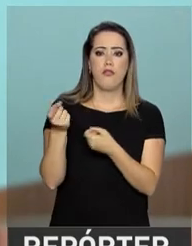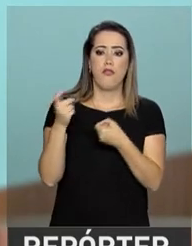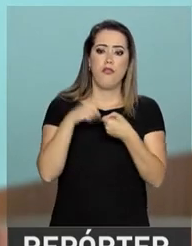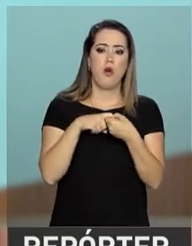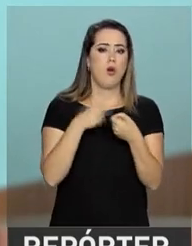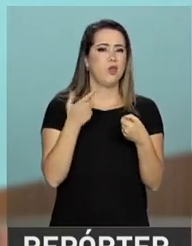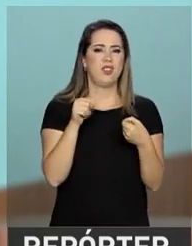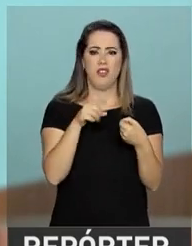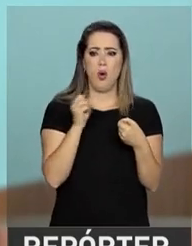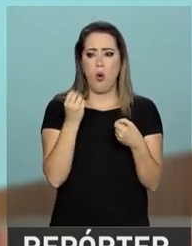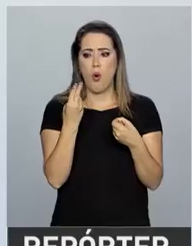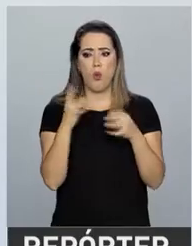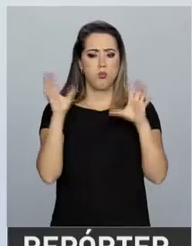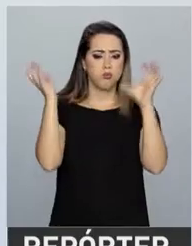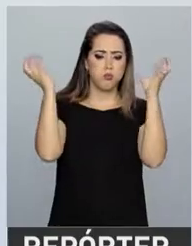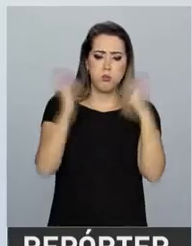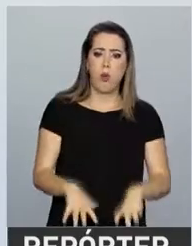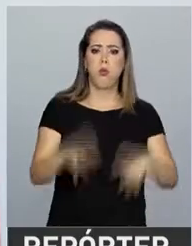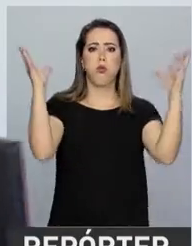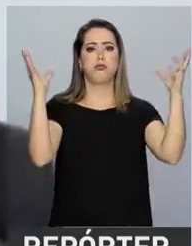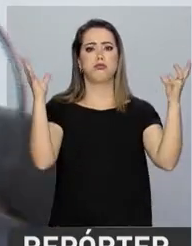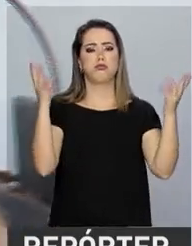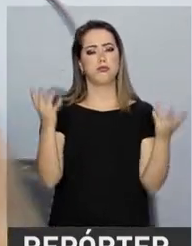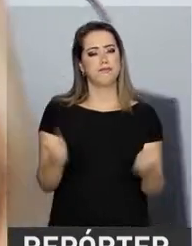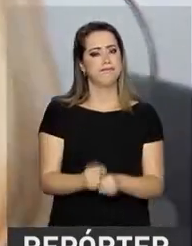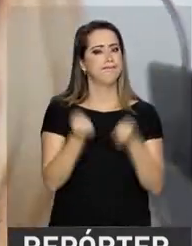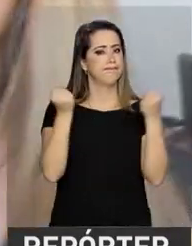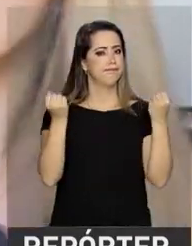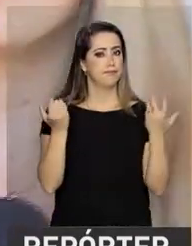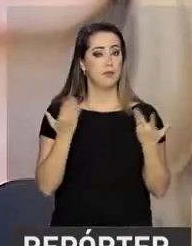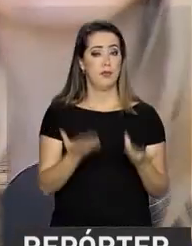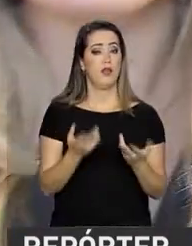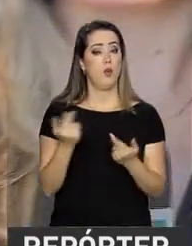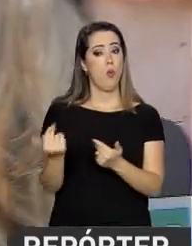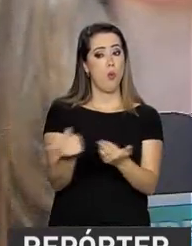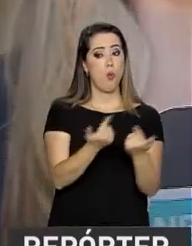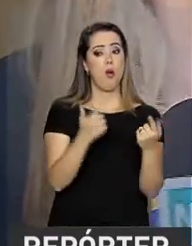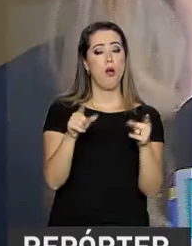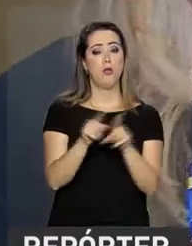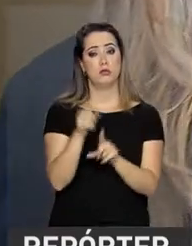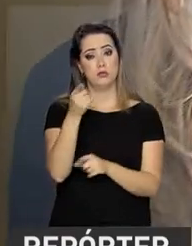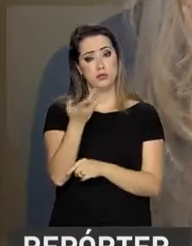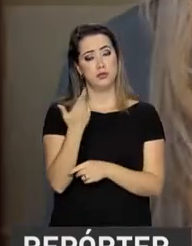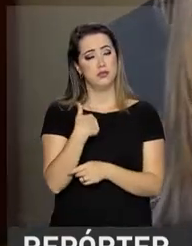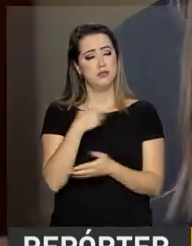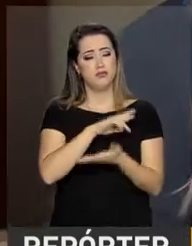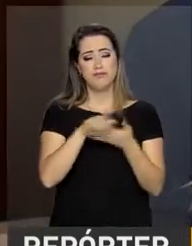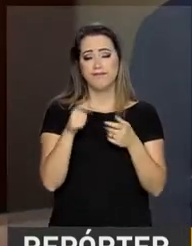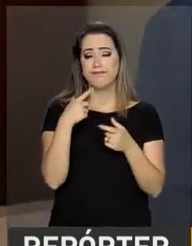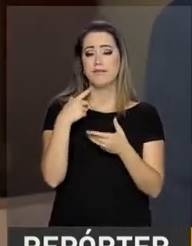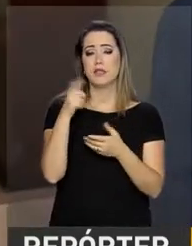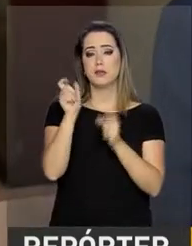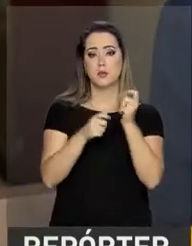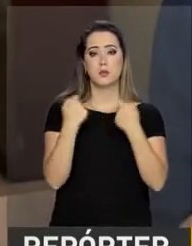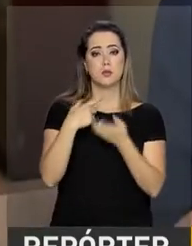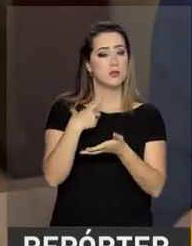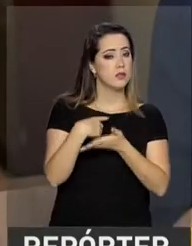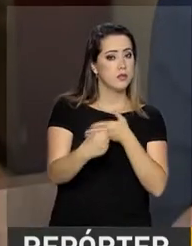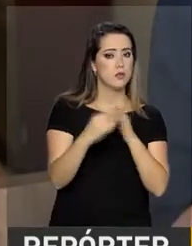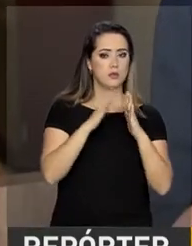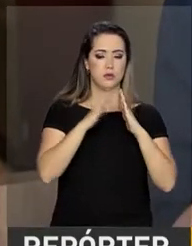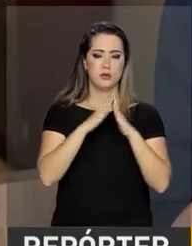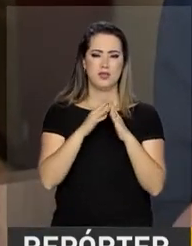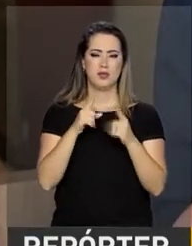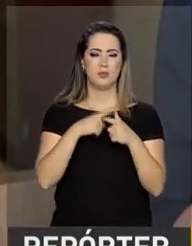cair bomba agora não vai assim como amar milhares de outras pessoas deixaram suas casas por causa de guerras perseguições e